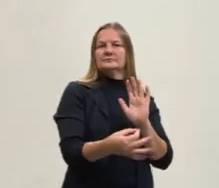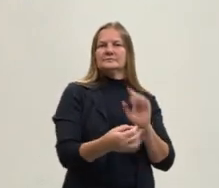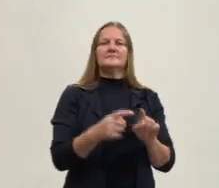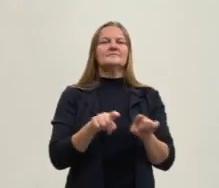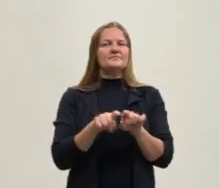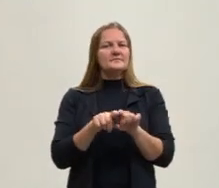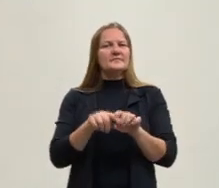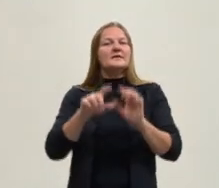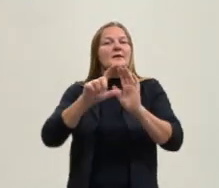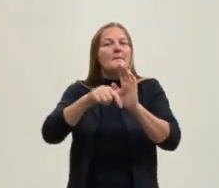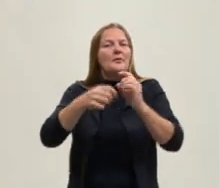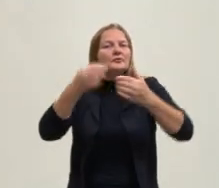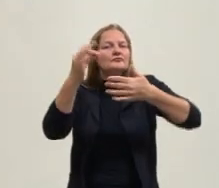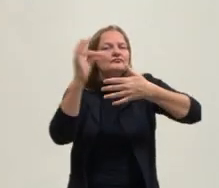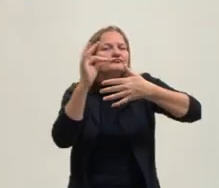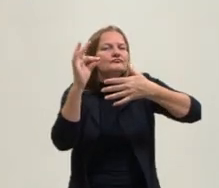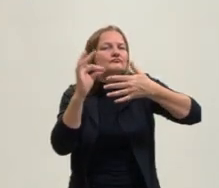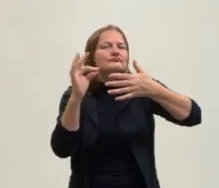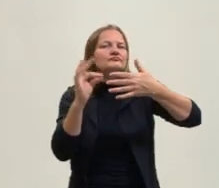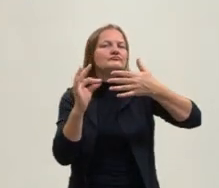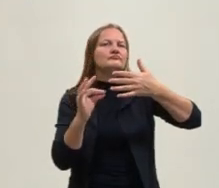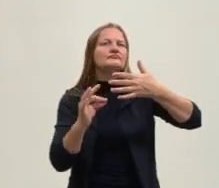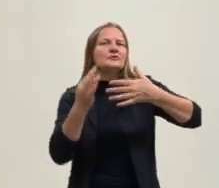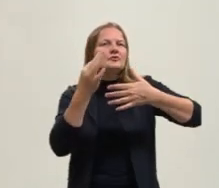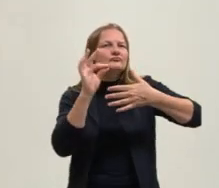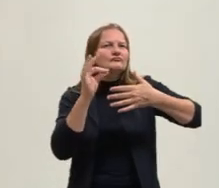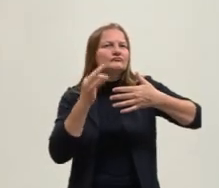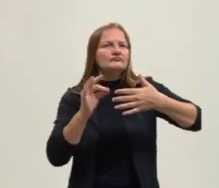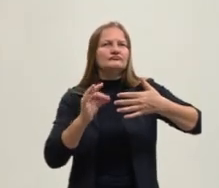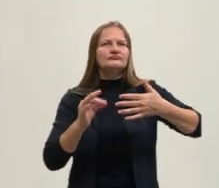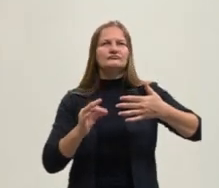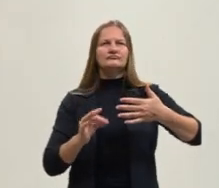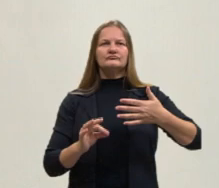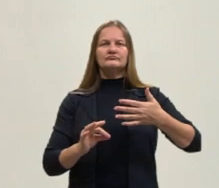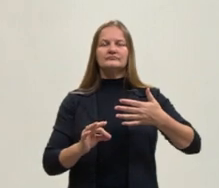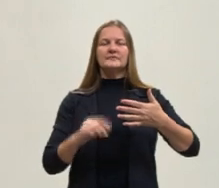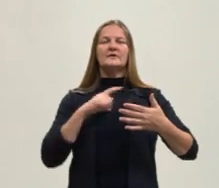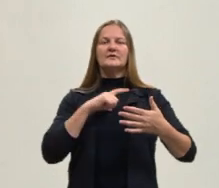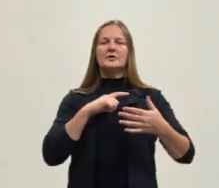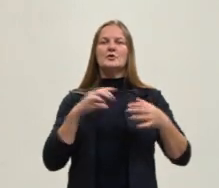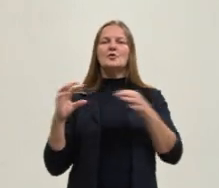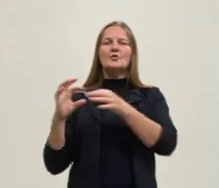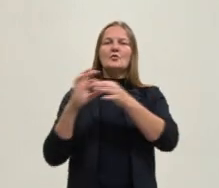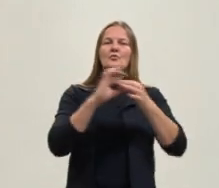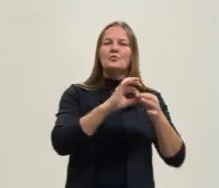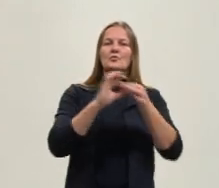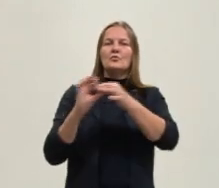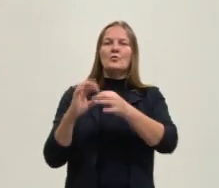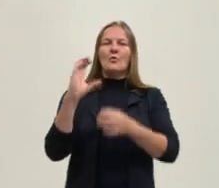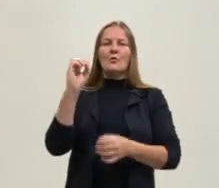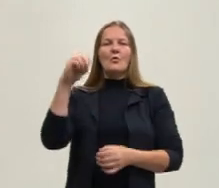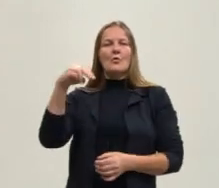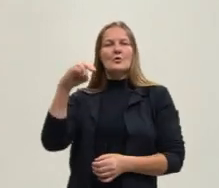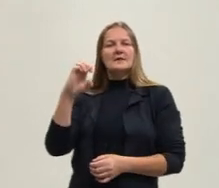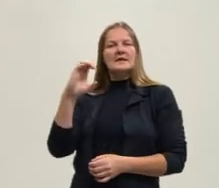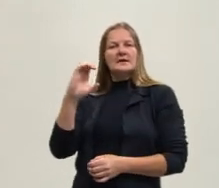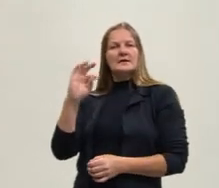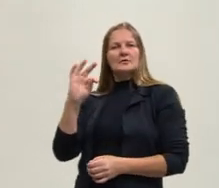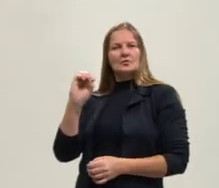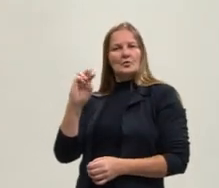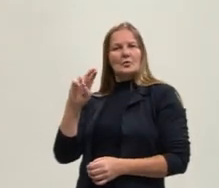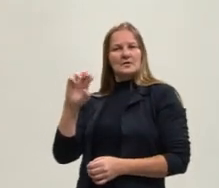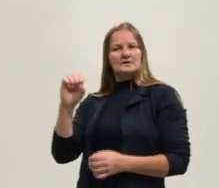para o detalhamento né trabalhei os conectores interplastico já sei que uma frase precisa ligar a